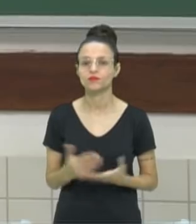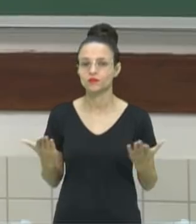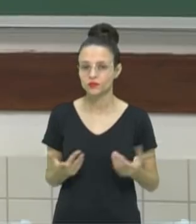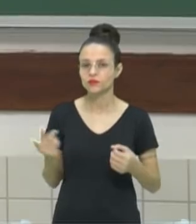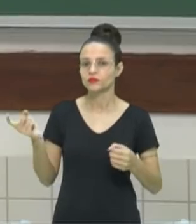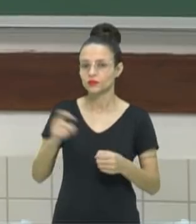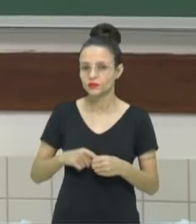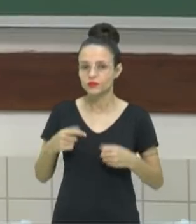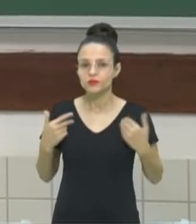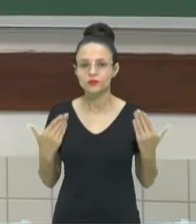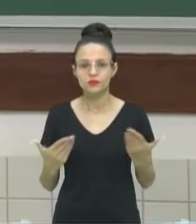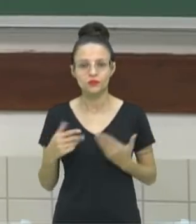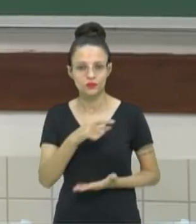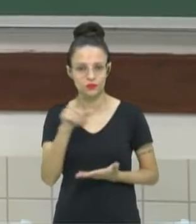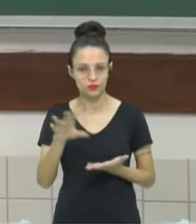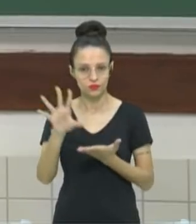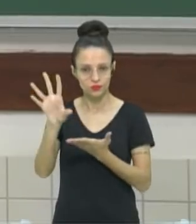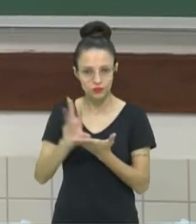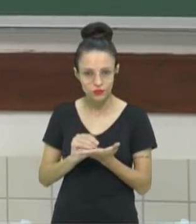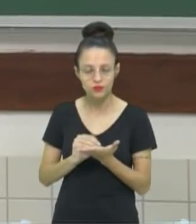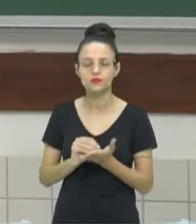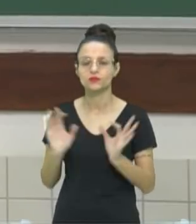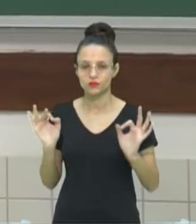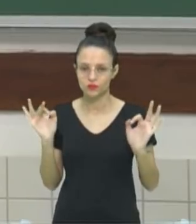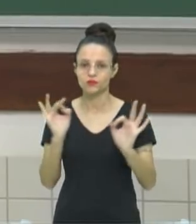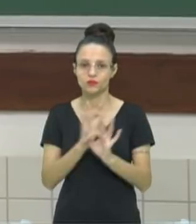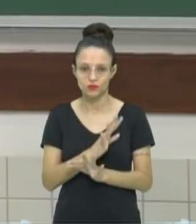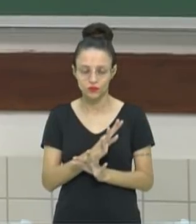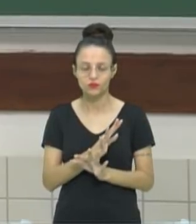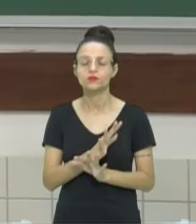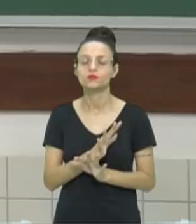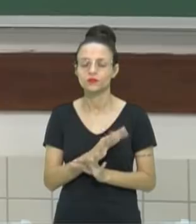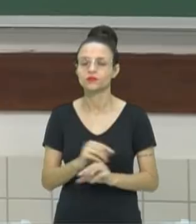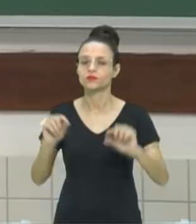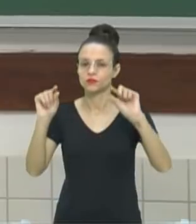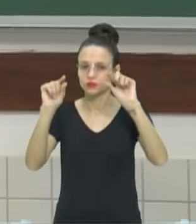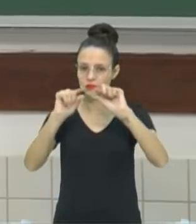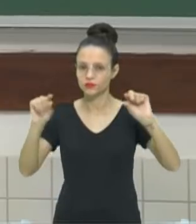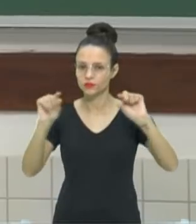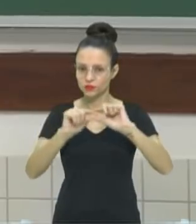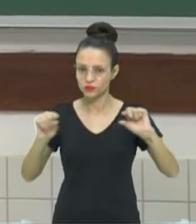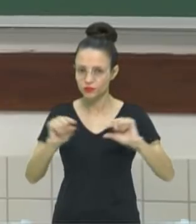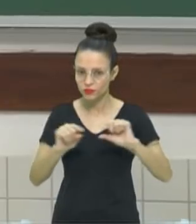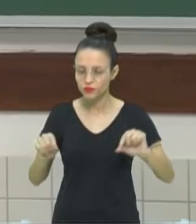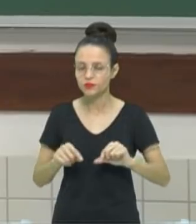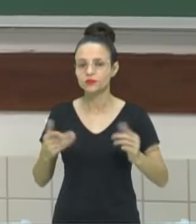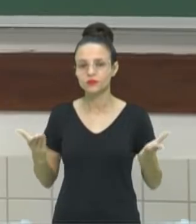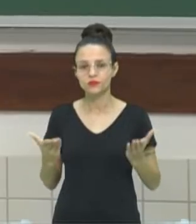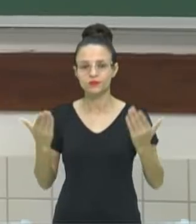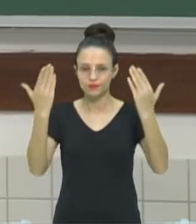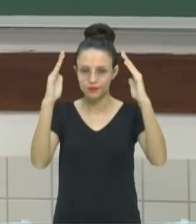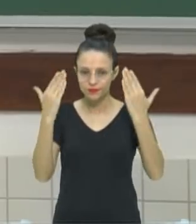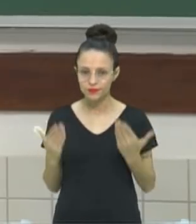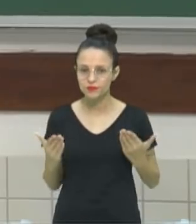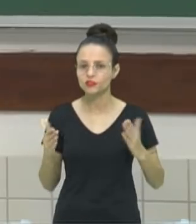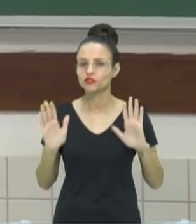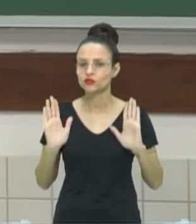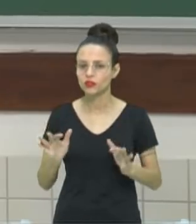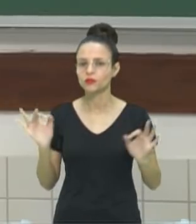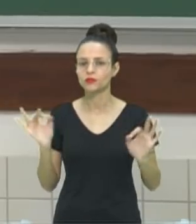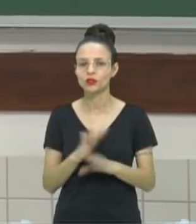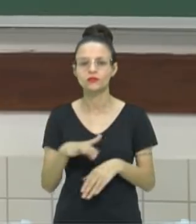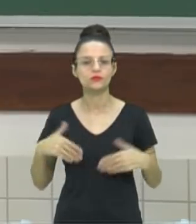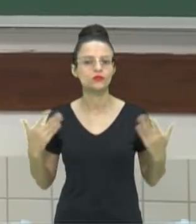Voltamos então ali, vocês copiaram a questão no caderno, as afirmações, as alternativas, fizeram a análise do mapa e